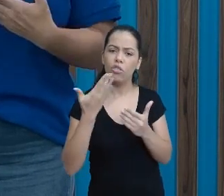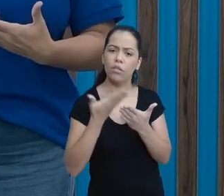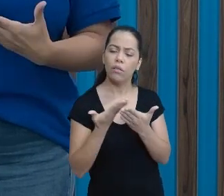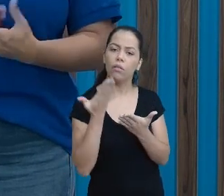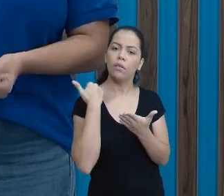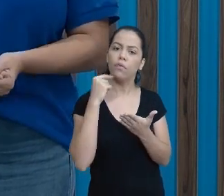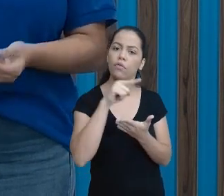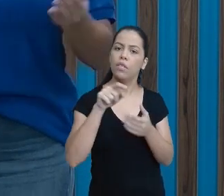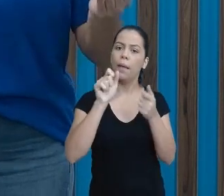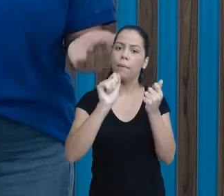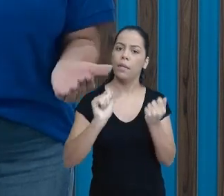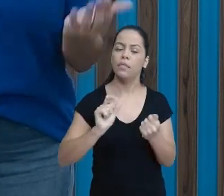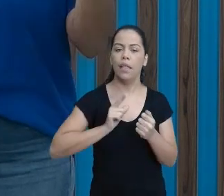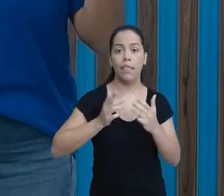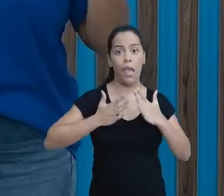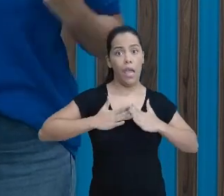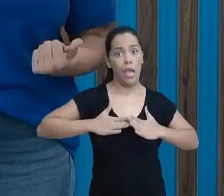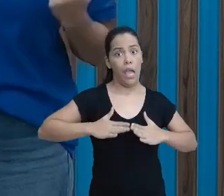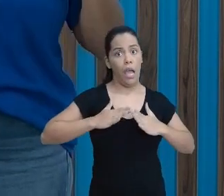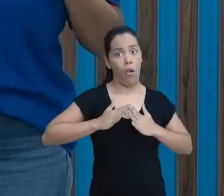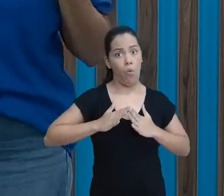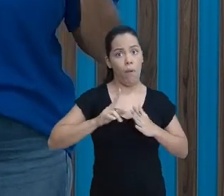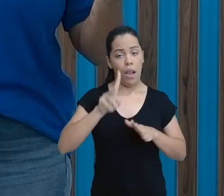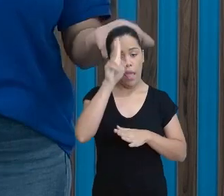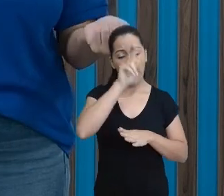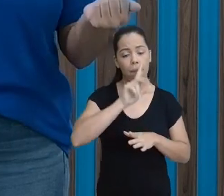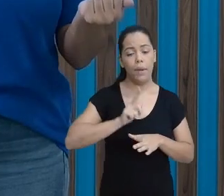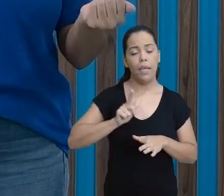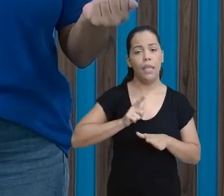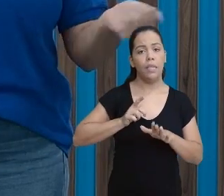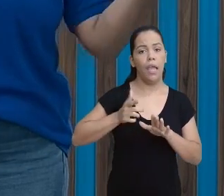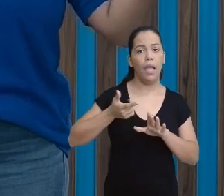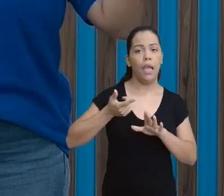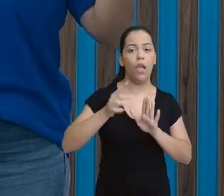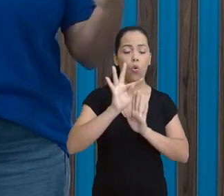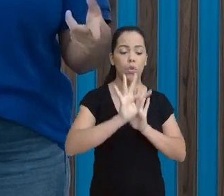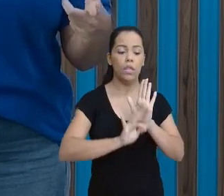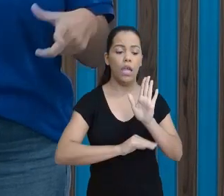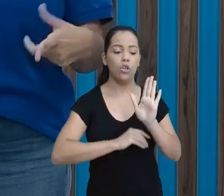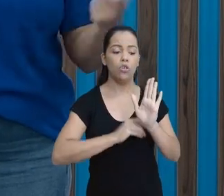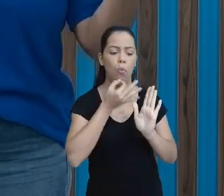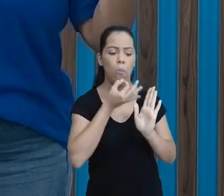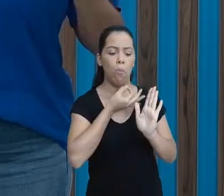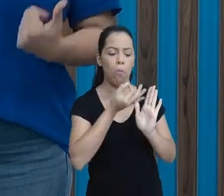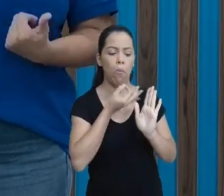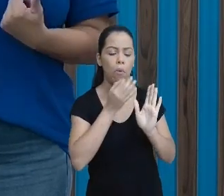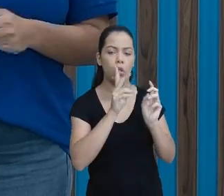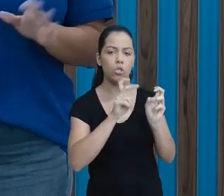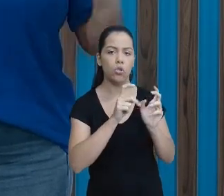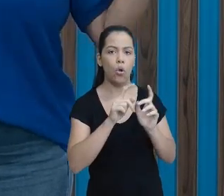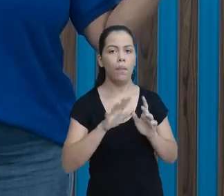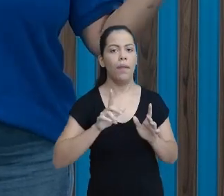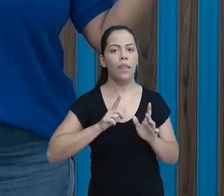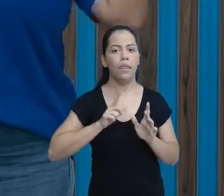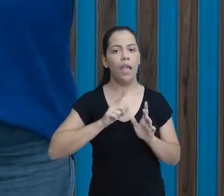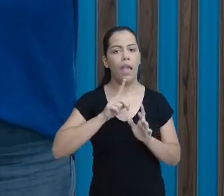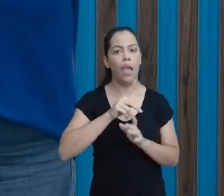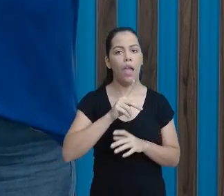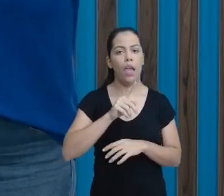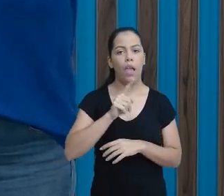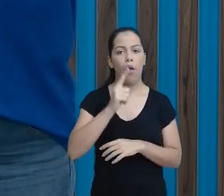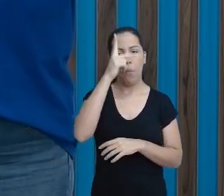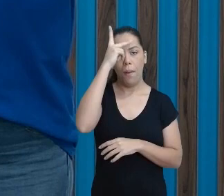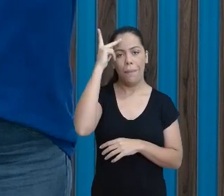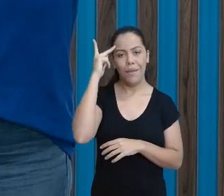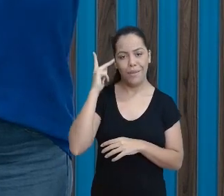precisam lembrar que do outro lado da crítica existe um ser humano. Existe alguém como você, alguém como eu. Por exemplo, cortei